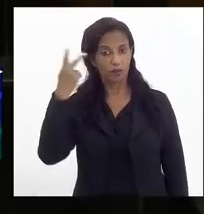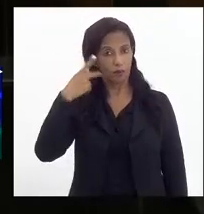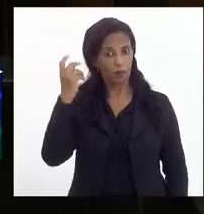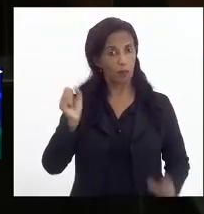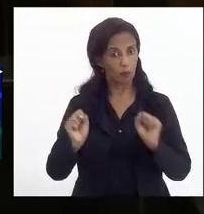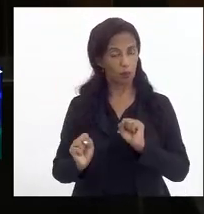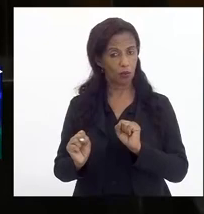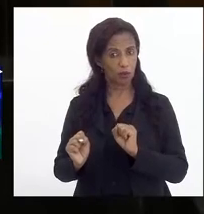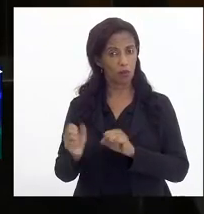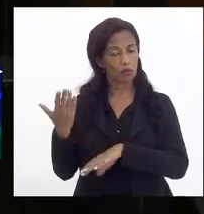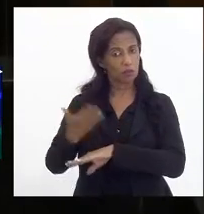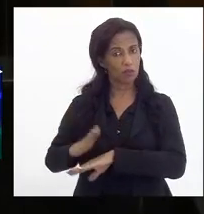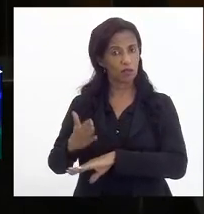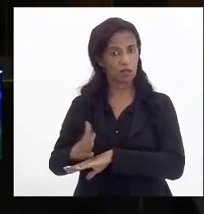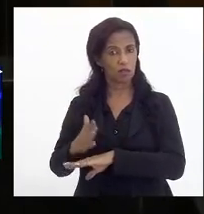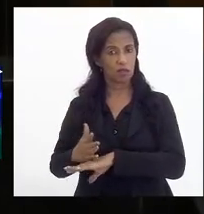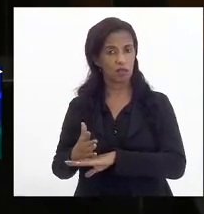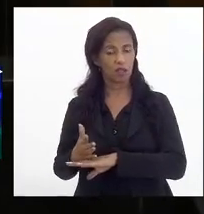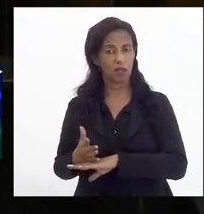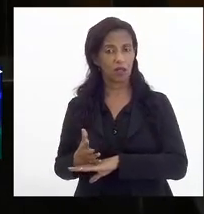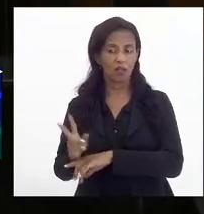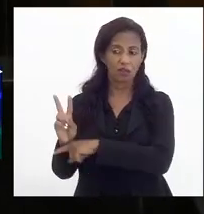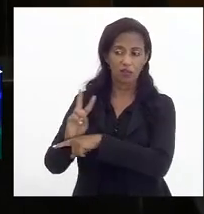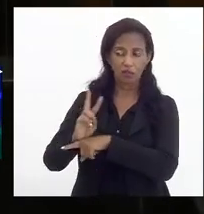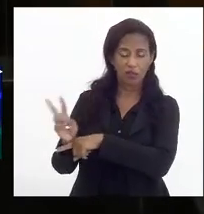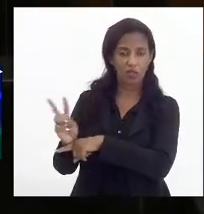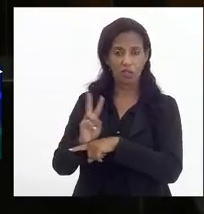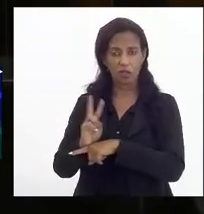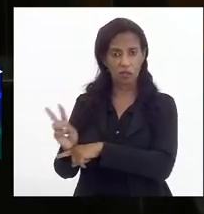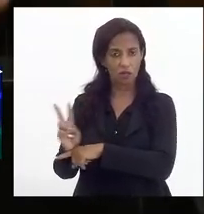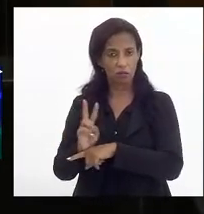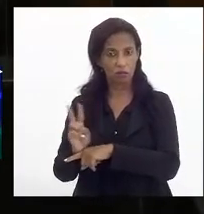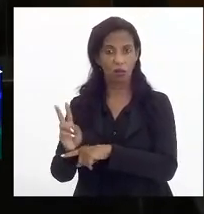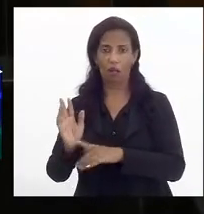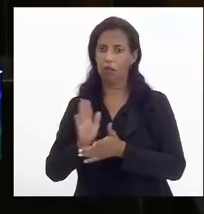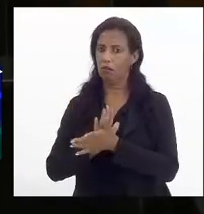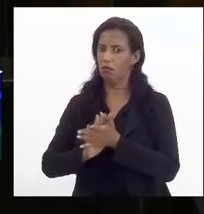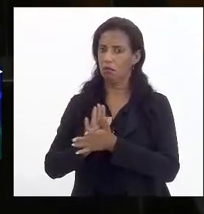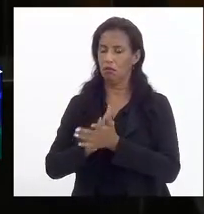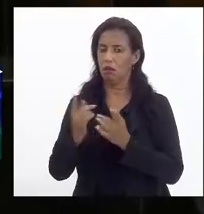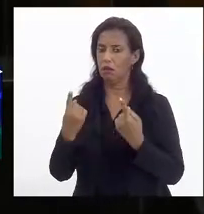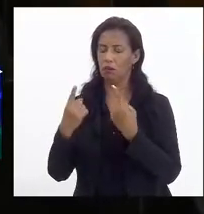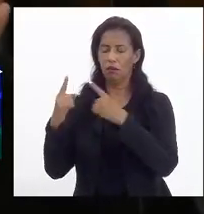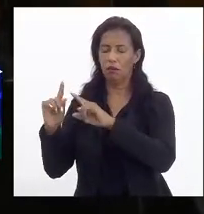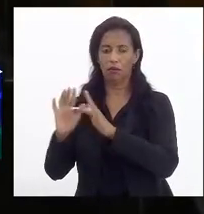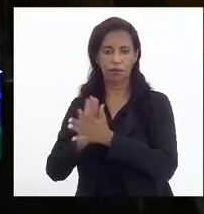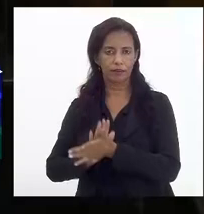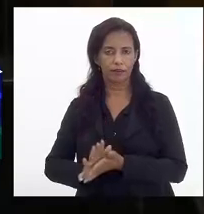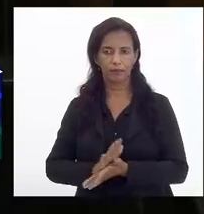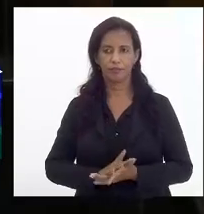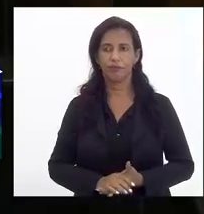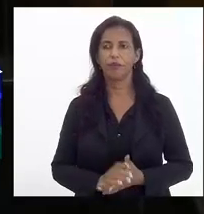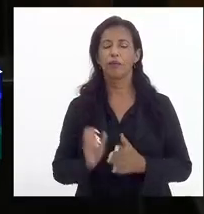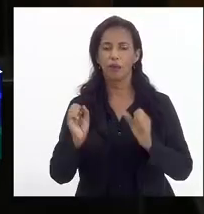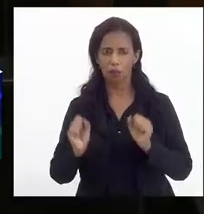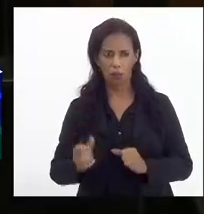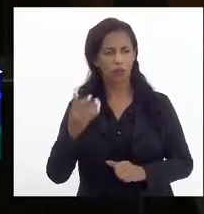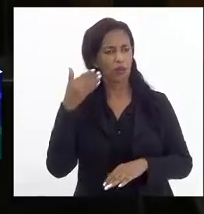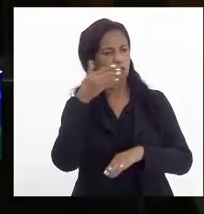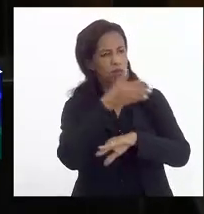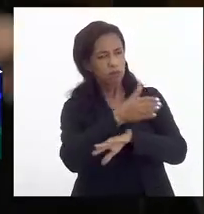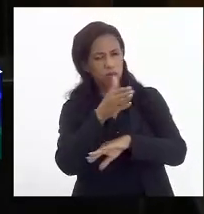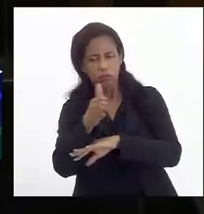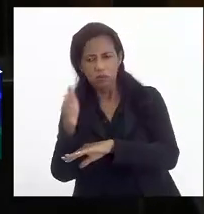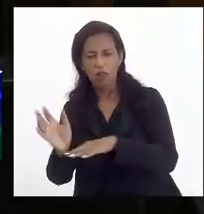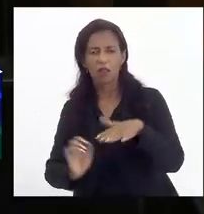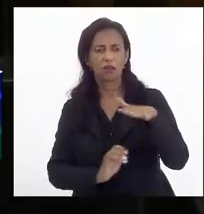devemos exercer o nosso papel de fiscalizadores Claro que sim nada contra isso nada contra isso podemos ir aos lugares